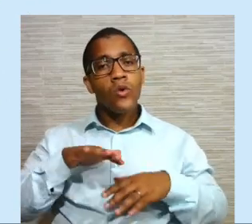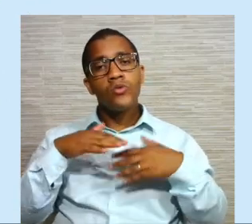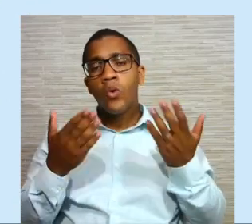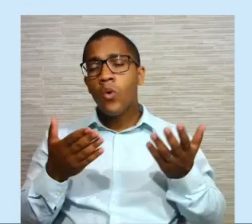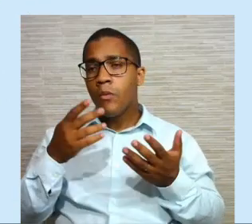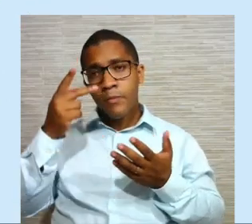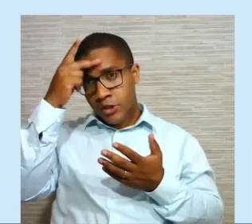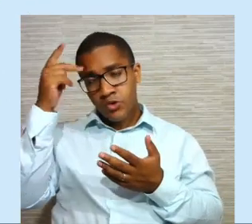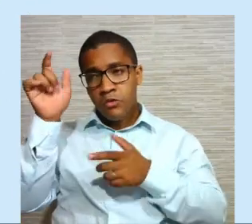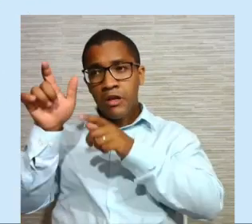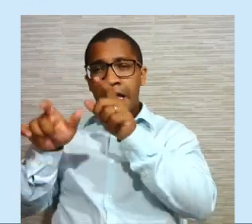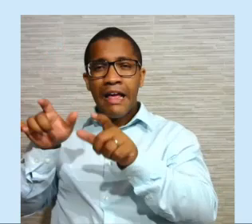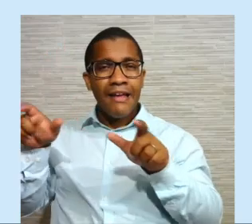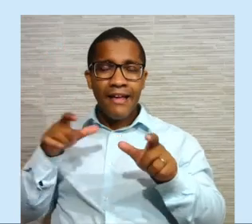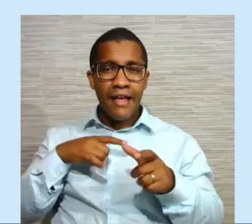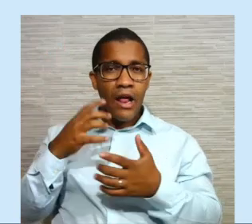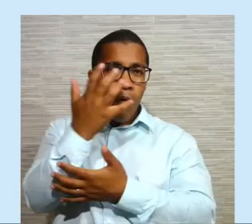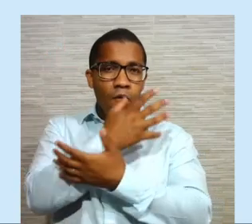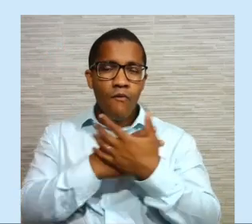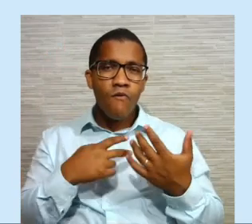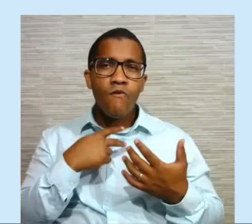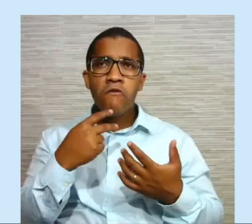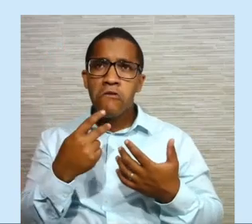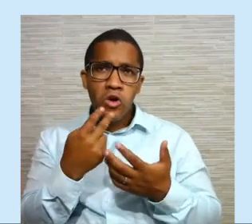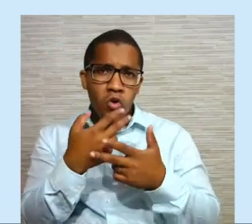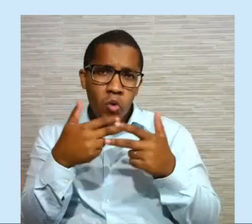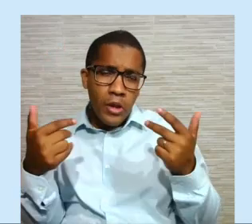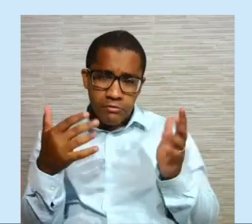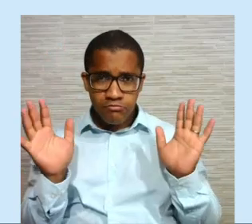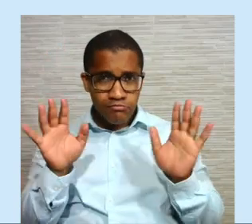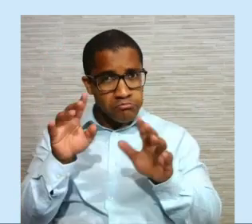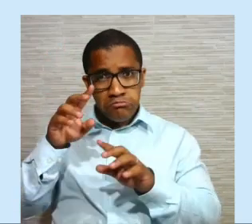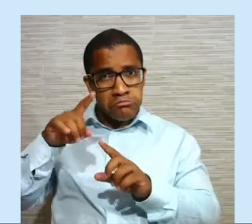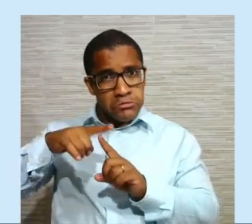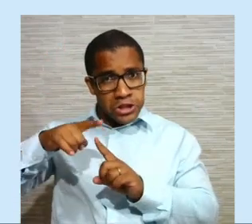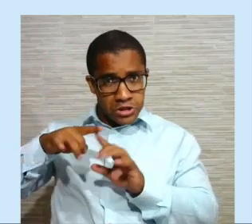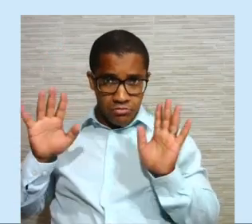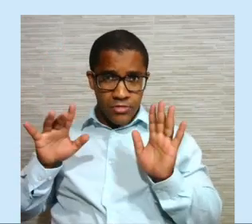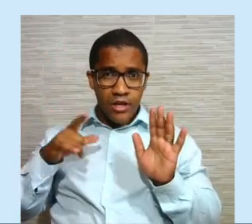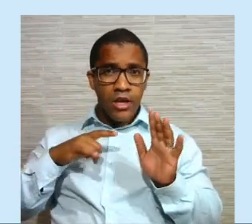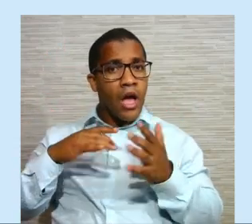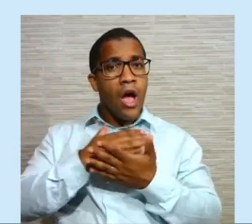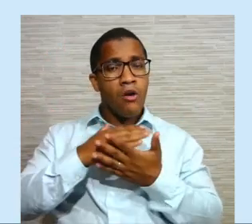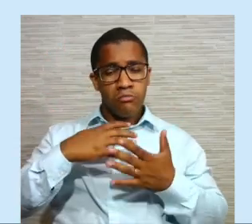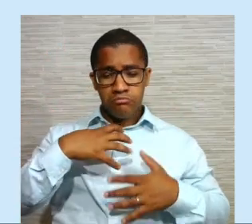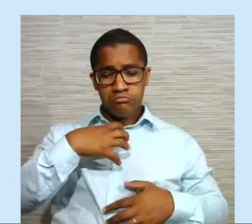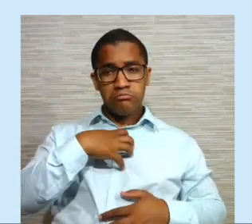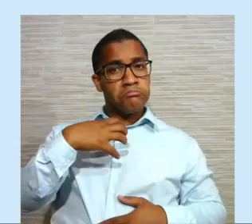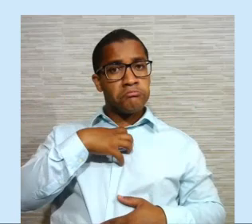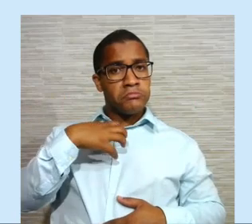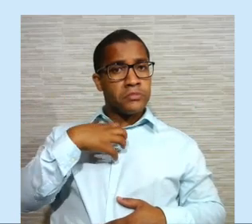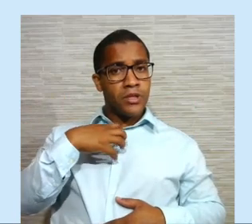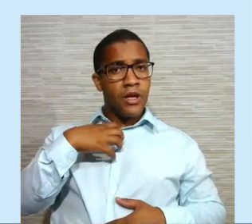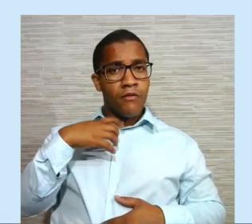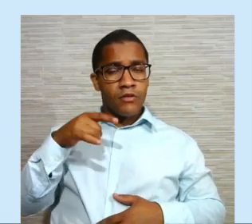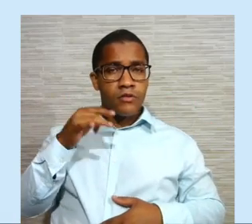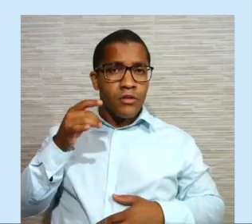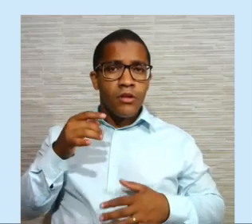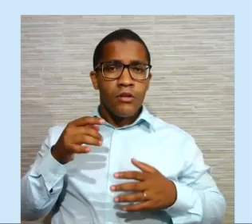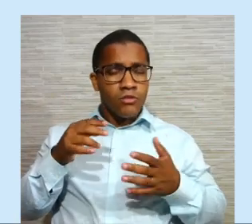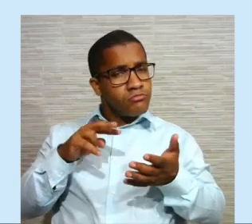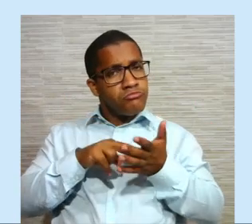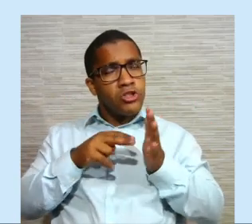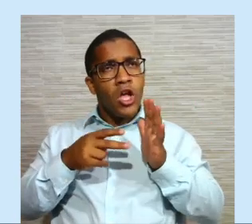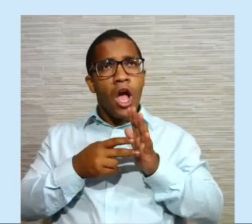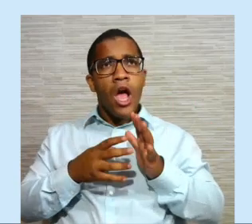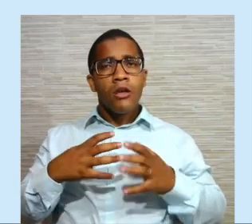que as pessoas cantam, né? Então tem essa predisposição para ouvir o seu gosto, né? O que você gosta, assim, para você ter um sentido,